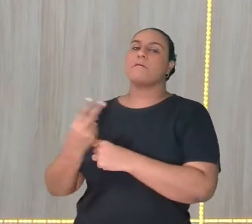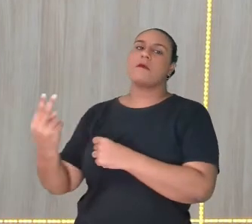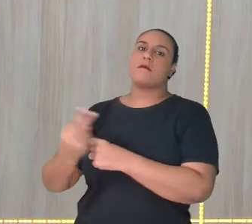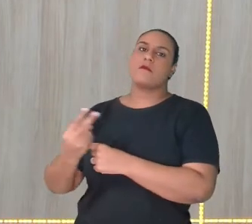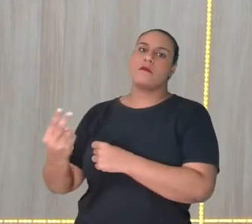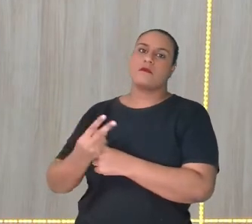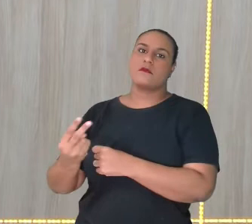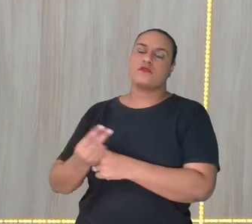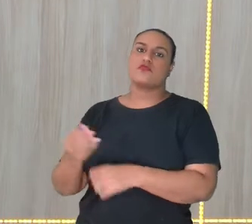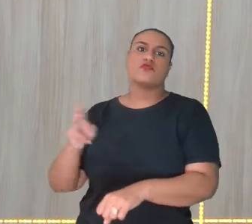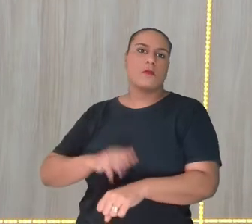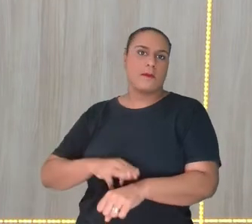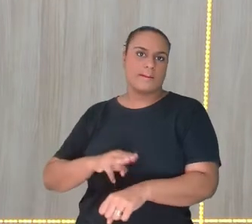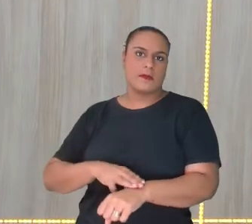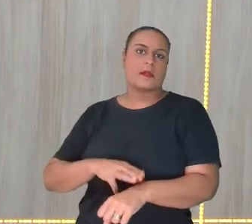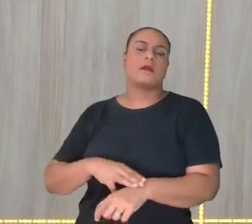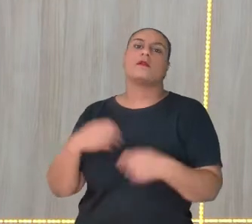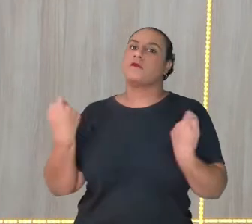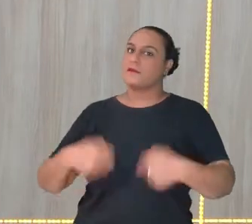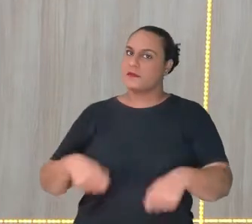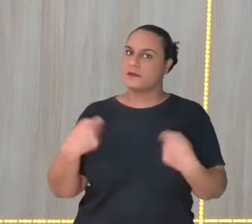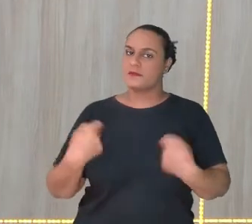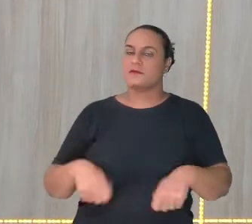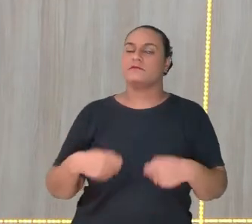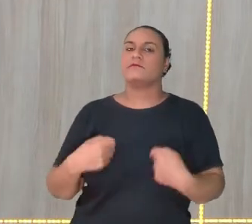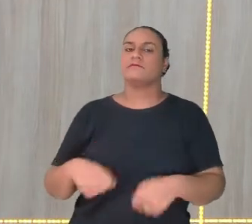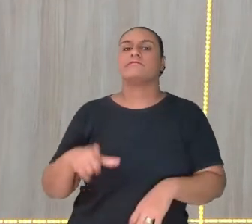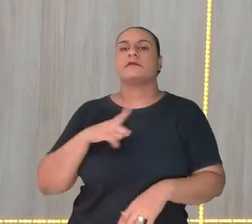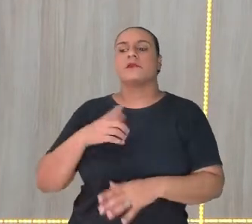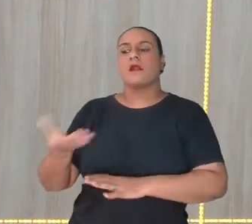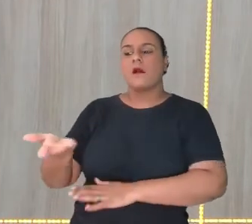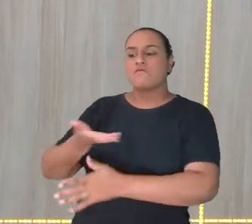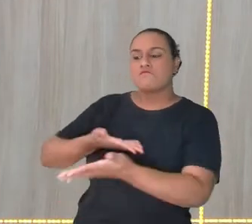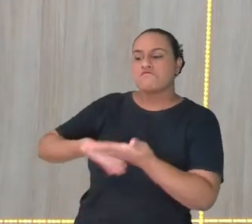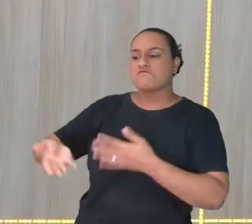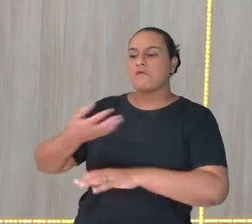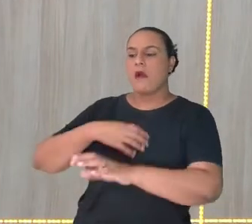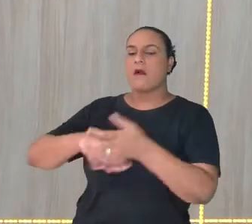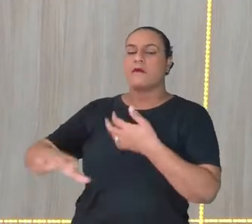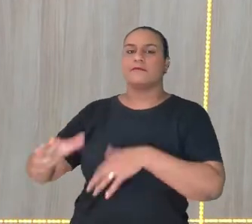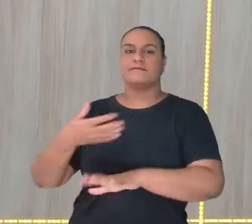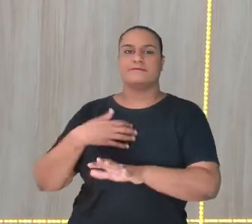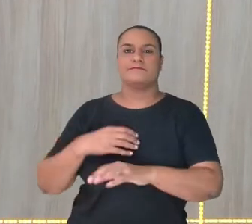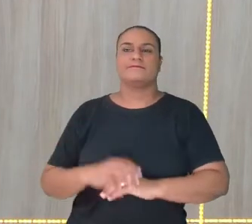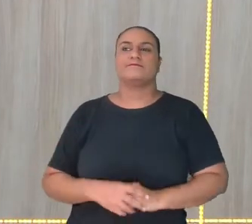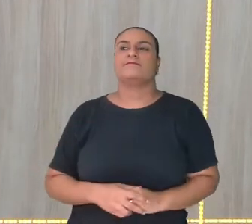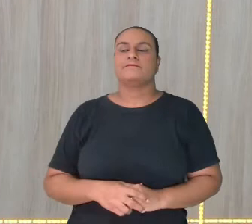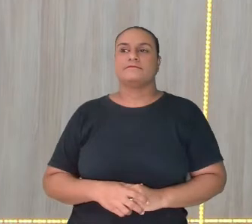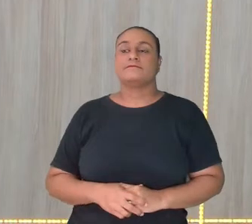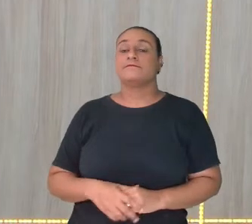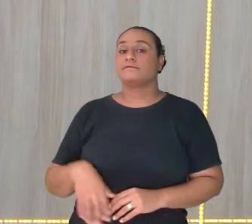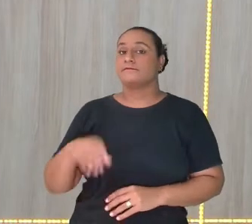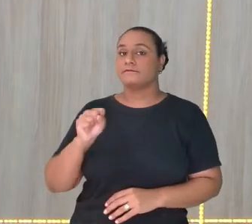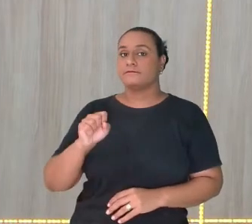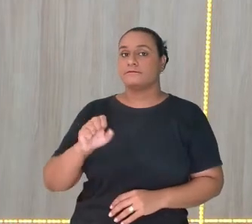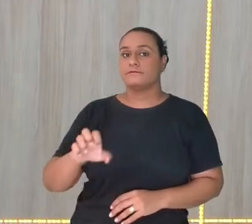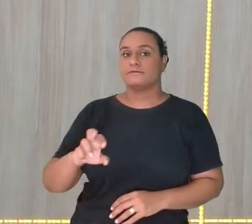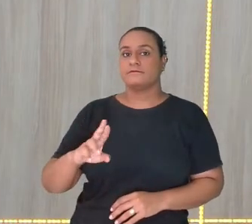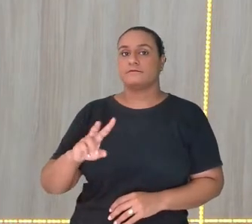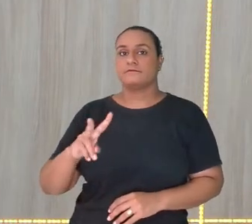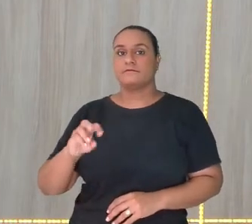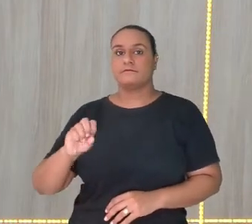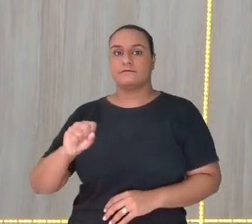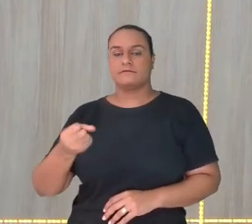no momento que for necessário. Então existia essa relação, ok? Veja, os servos,